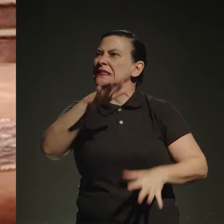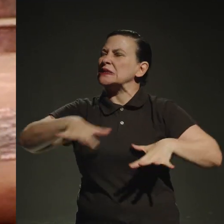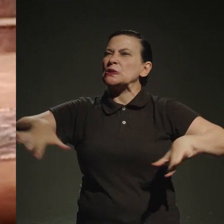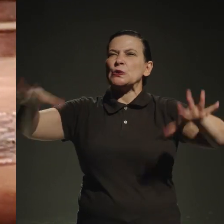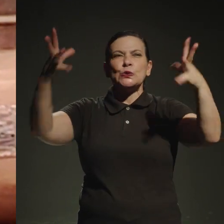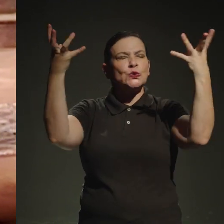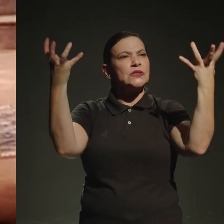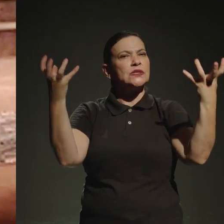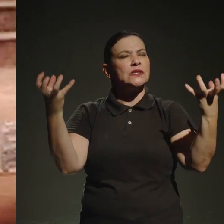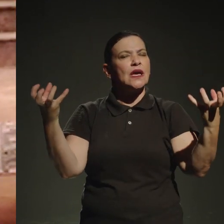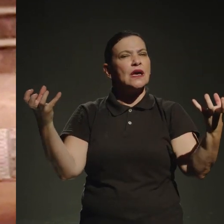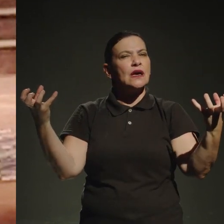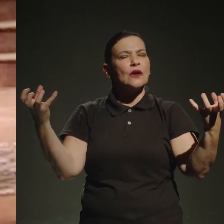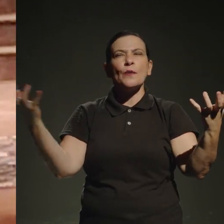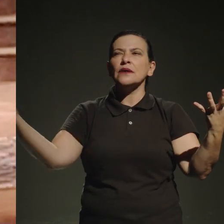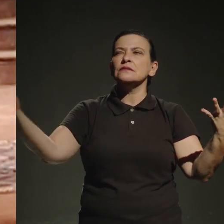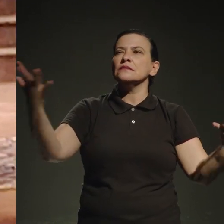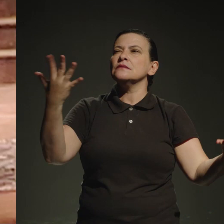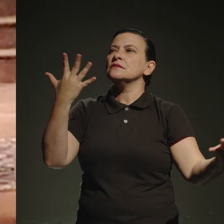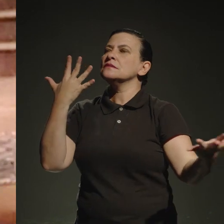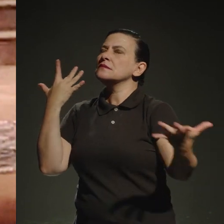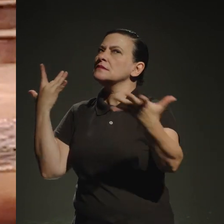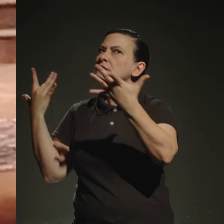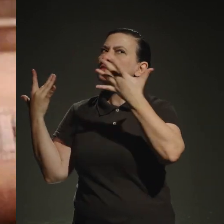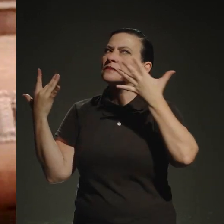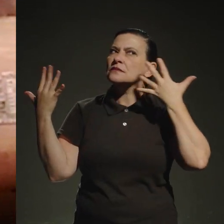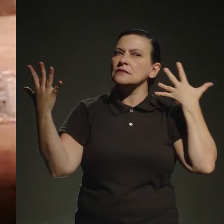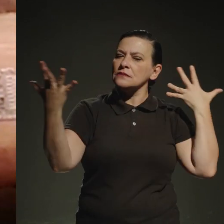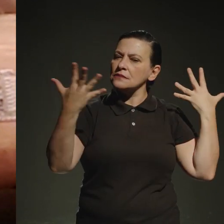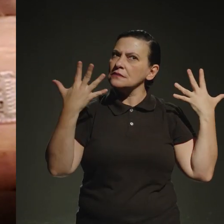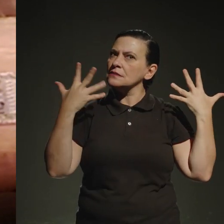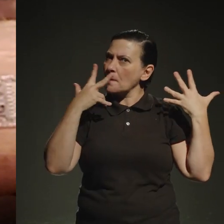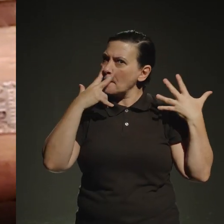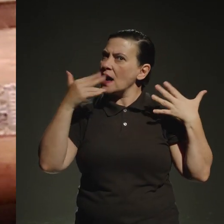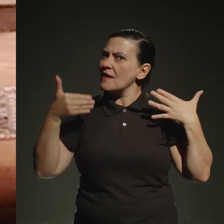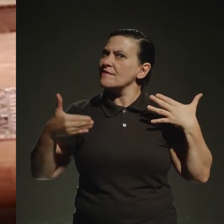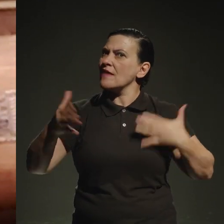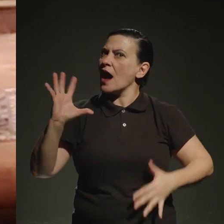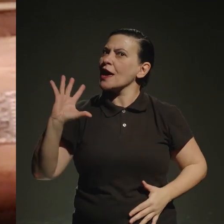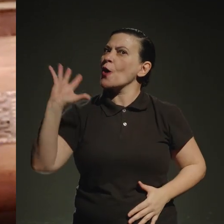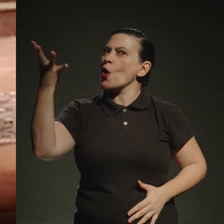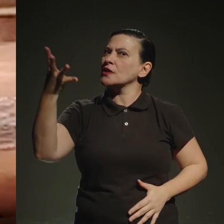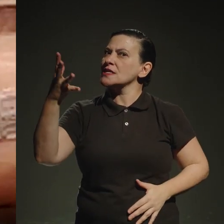Bueno, avante! Pois embora o ar esteja seco, farejo na brisa o cheiro das aventuras.